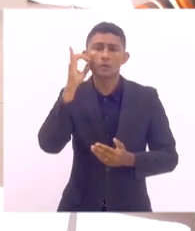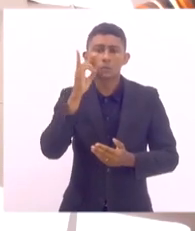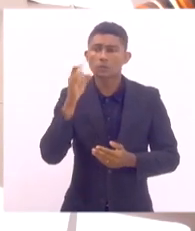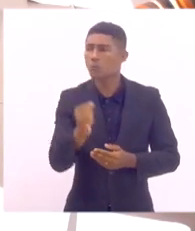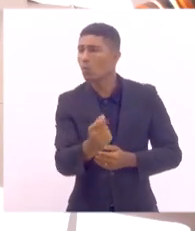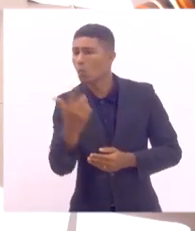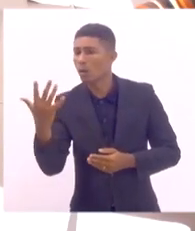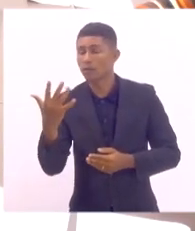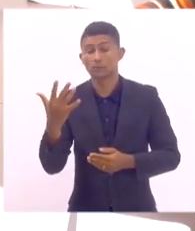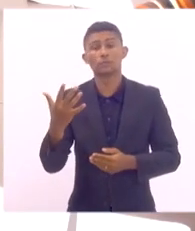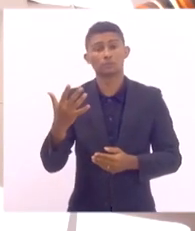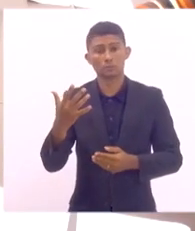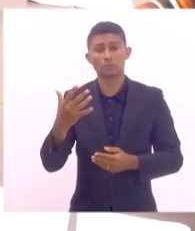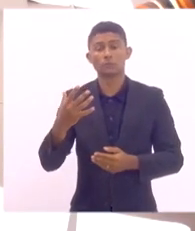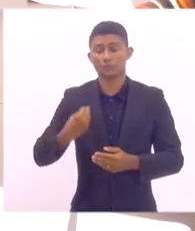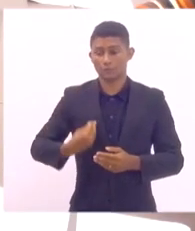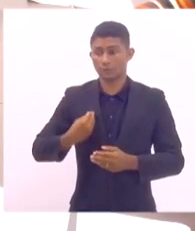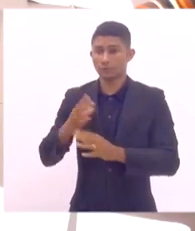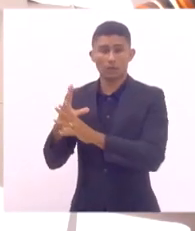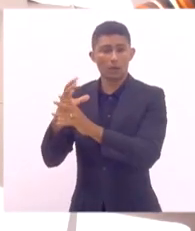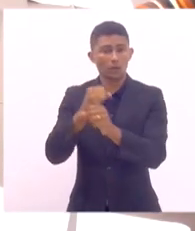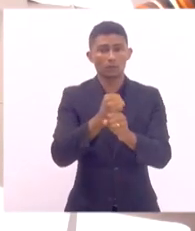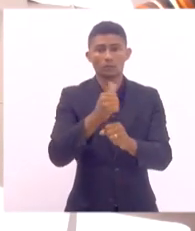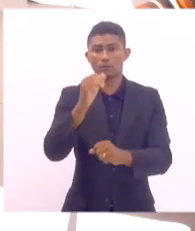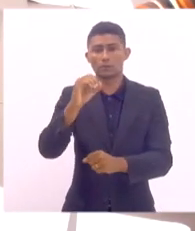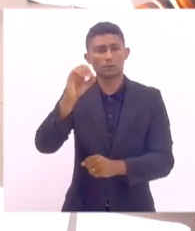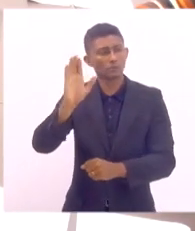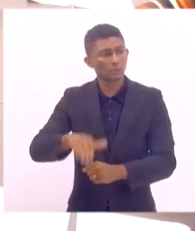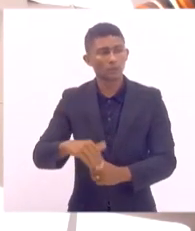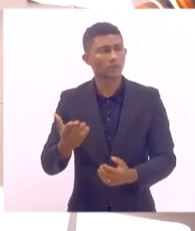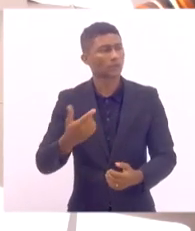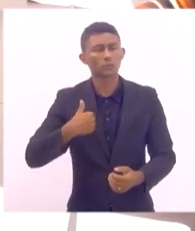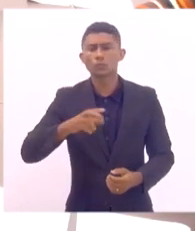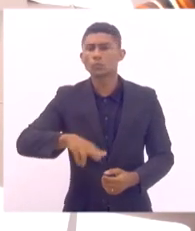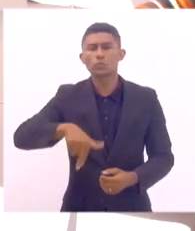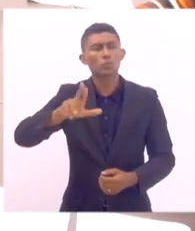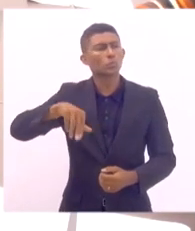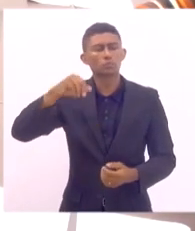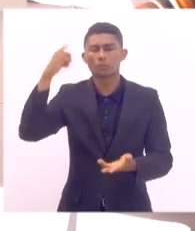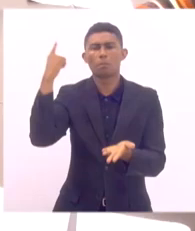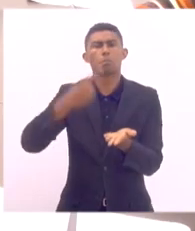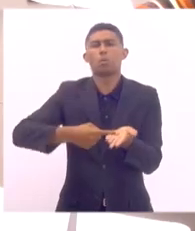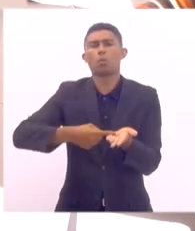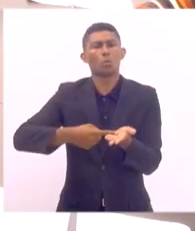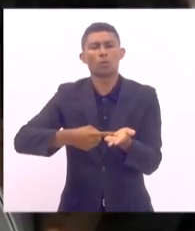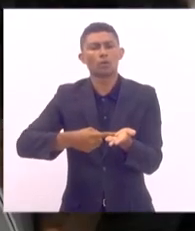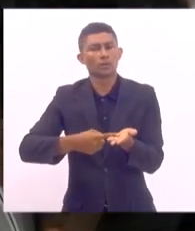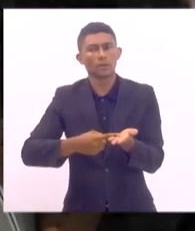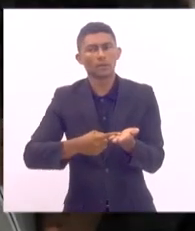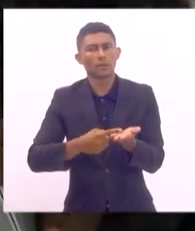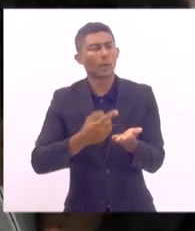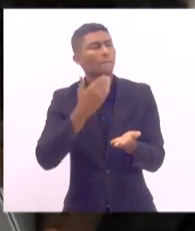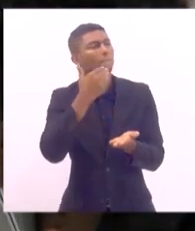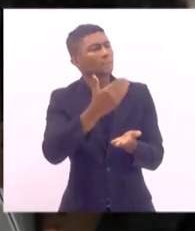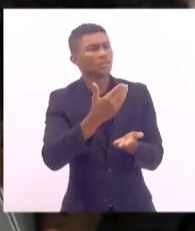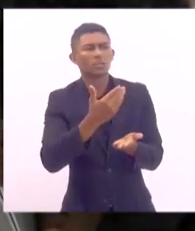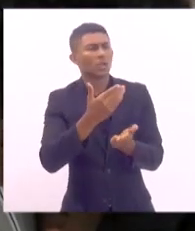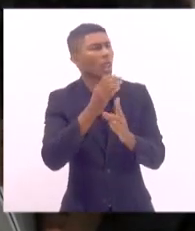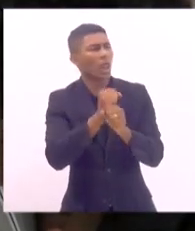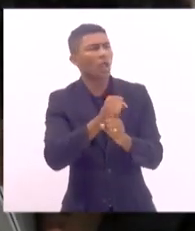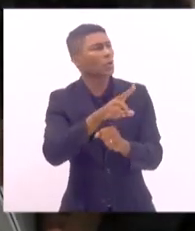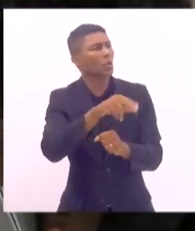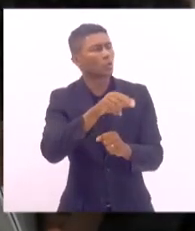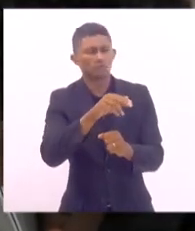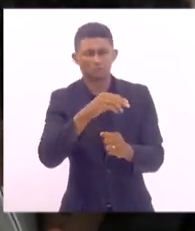no plenário... E nunca fiz qualquer tipo de acordo de dizer que não iria pedir verificação. O que a gente fez